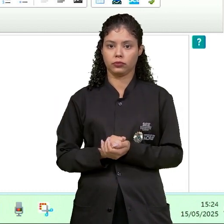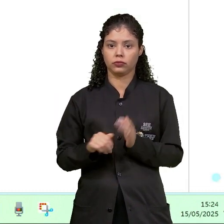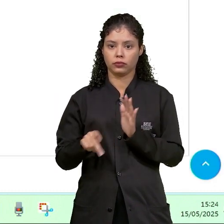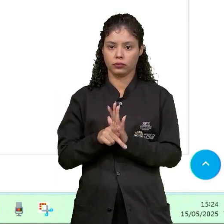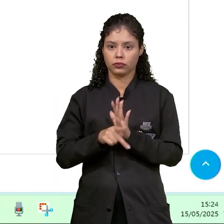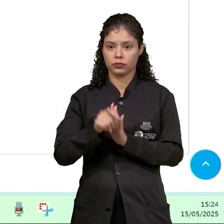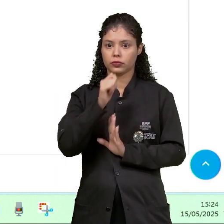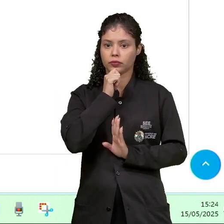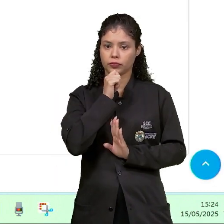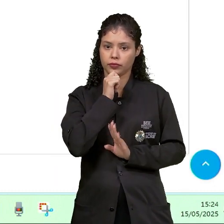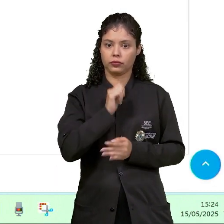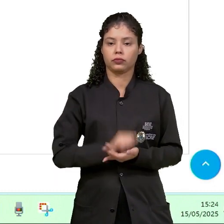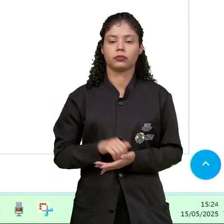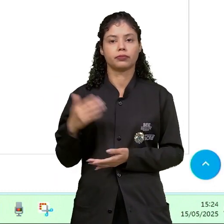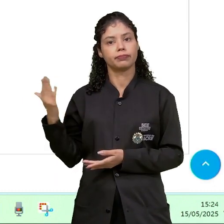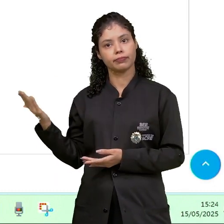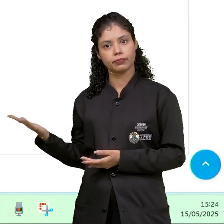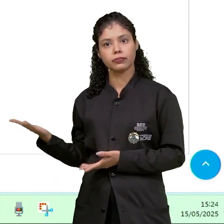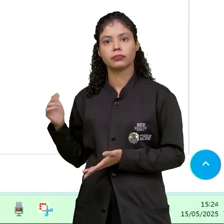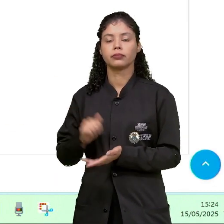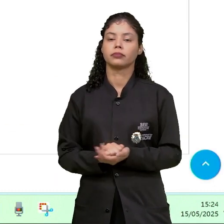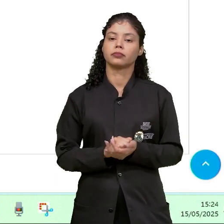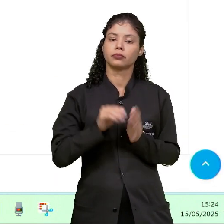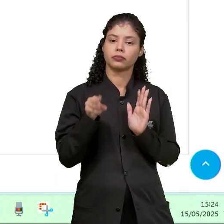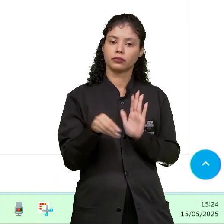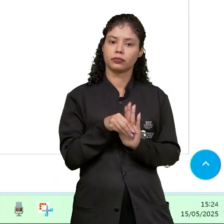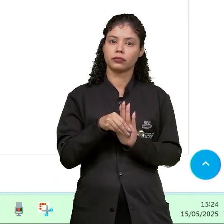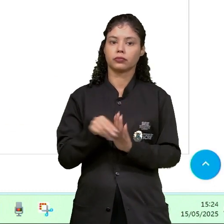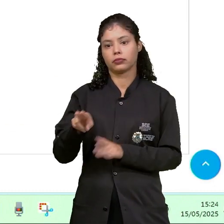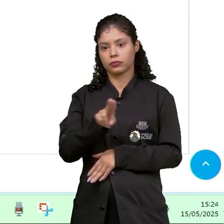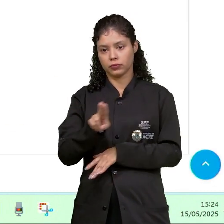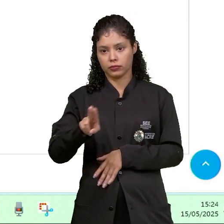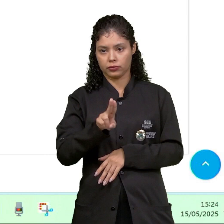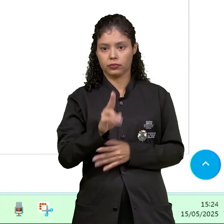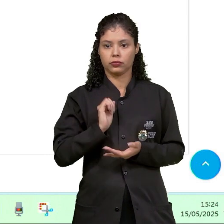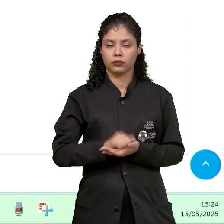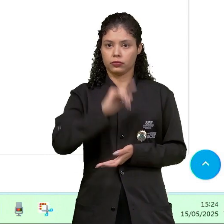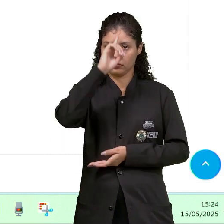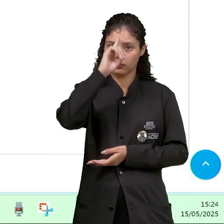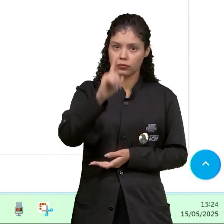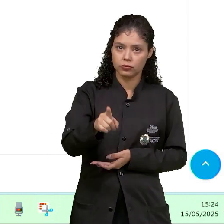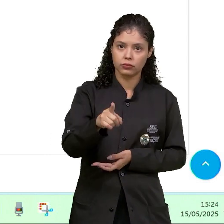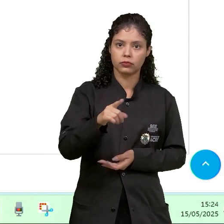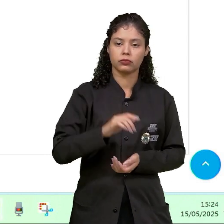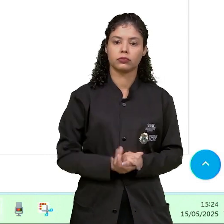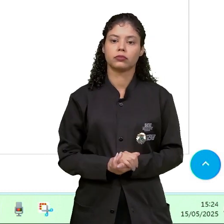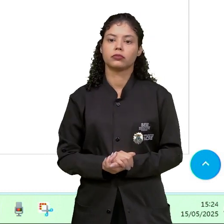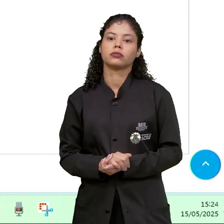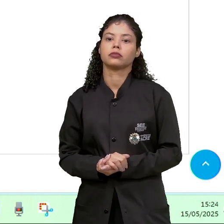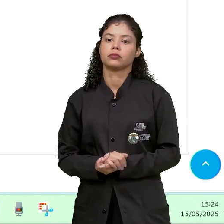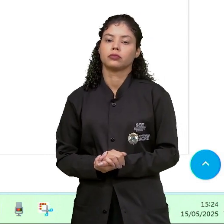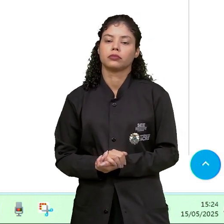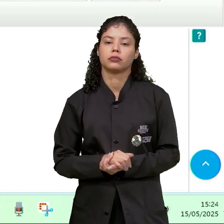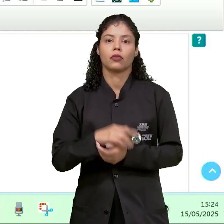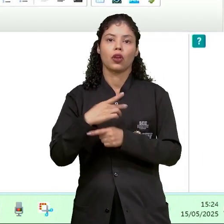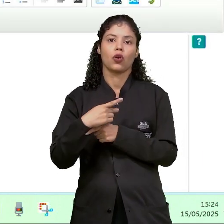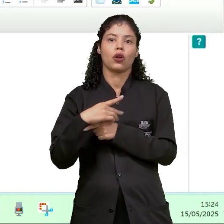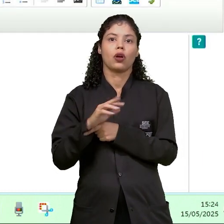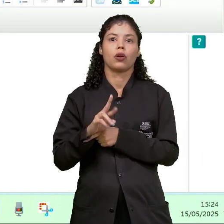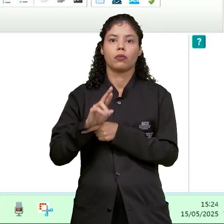centralizado. Então, coloquei aqui meu nome e meu cargo, beleza? Se tiver uma porta, você pode colocar também aqui uma